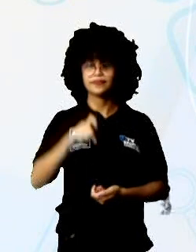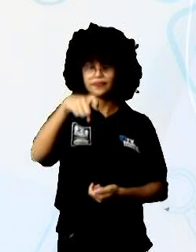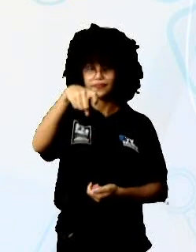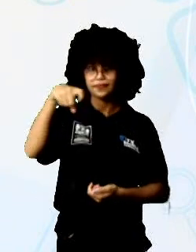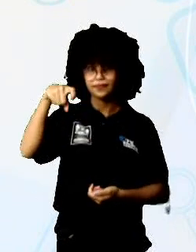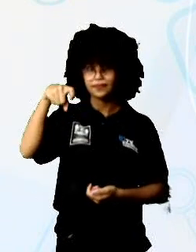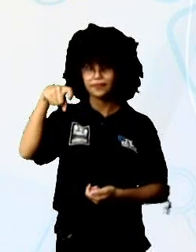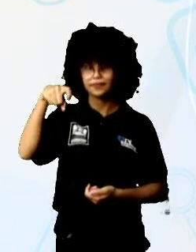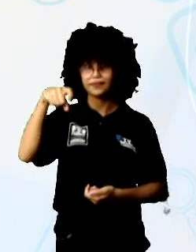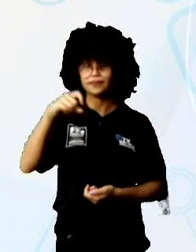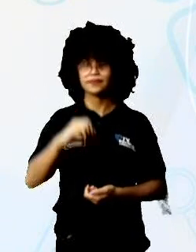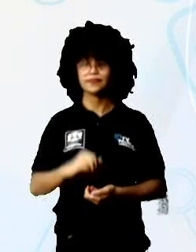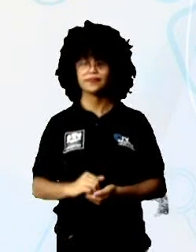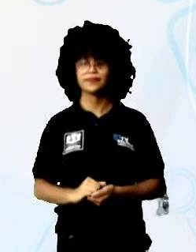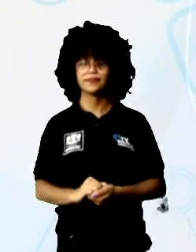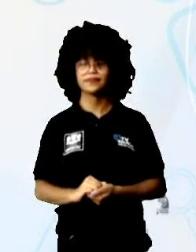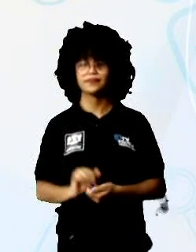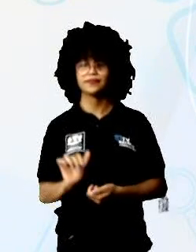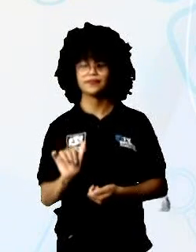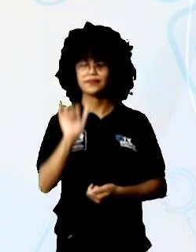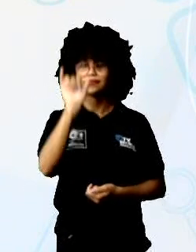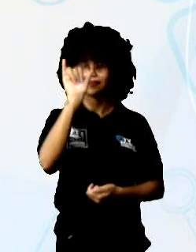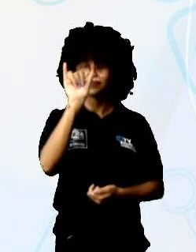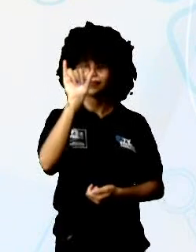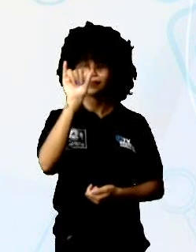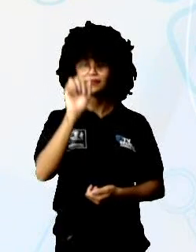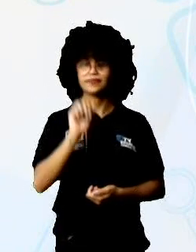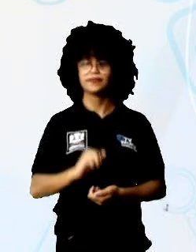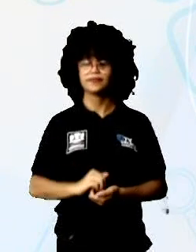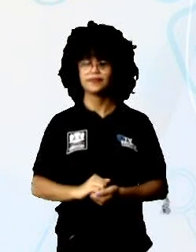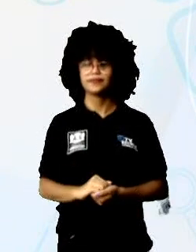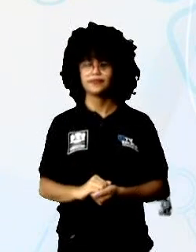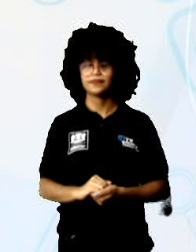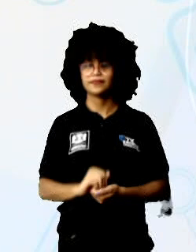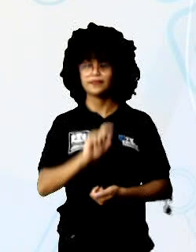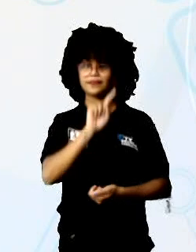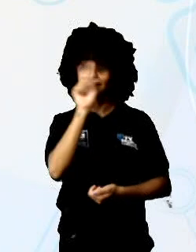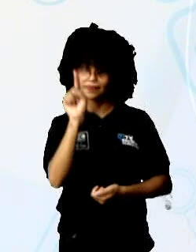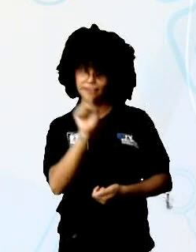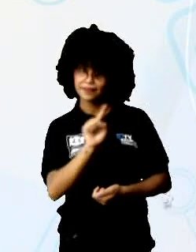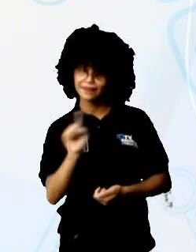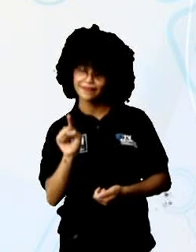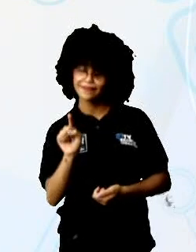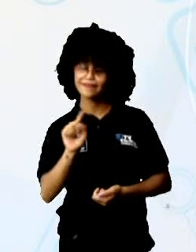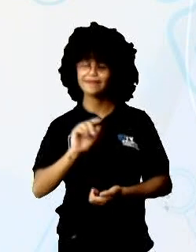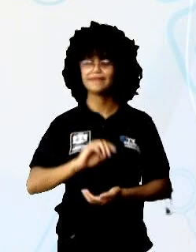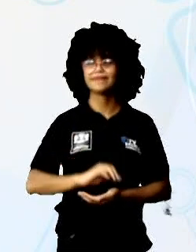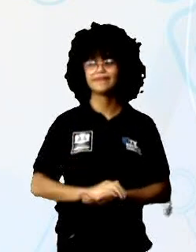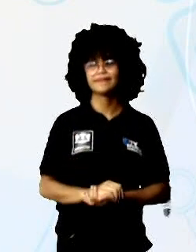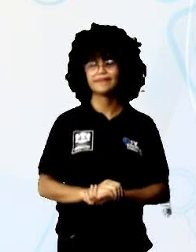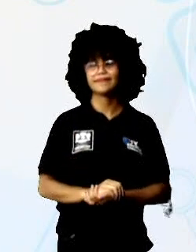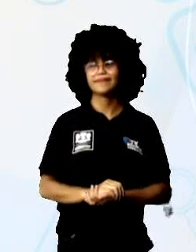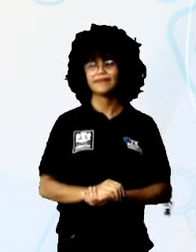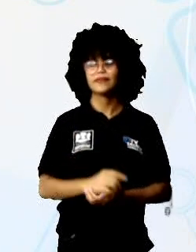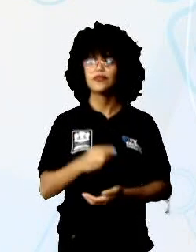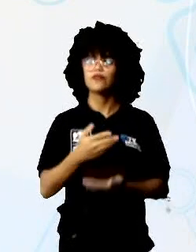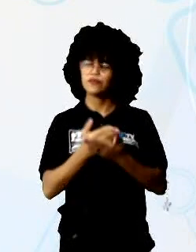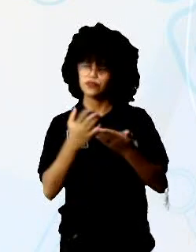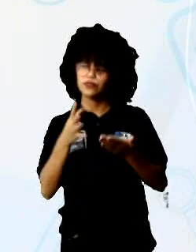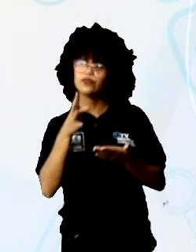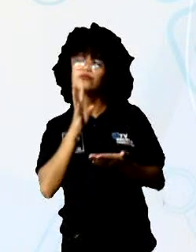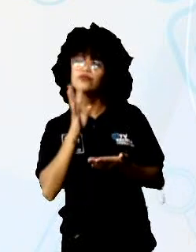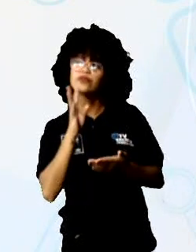w x e y um exemplo vocês